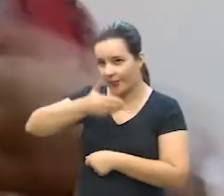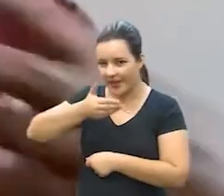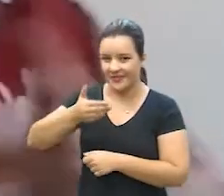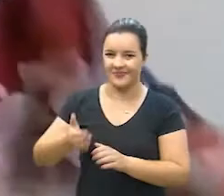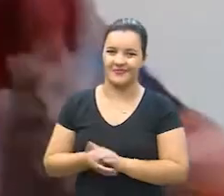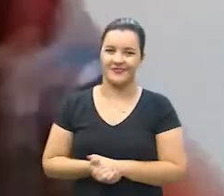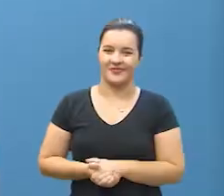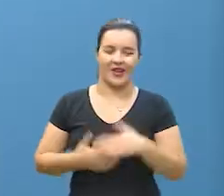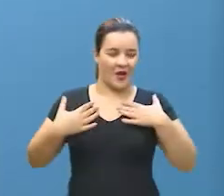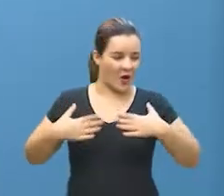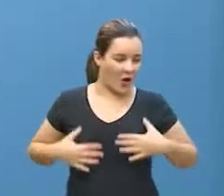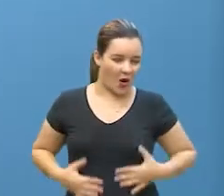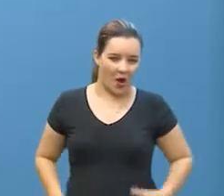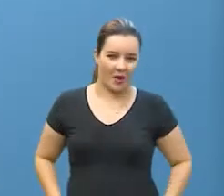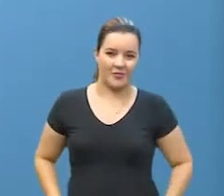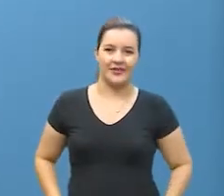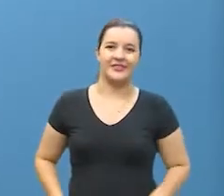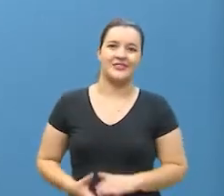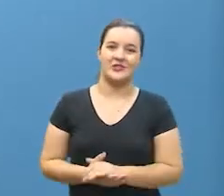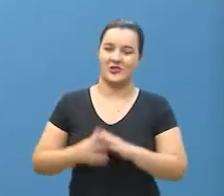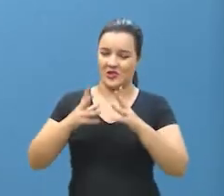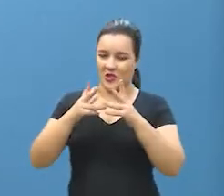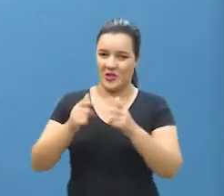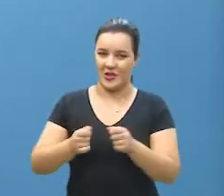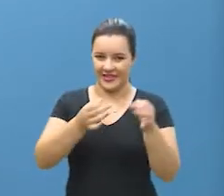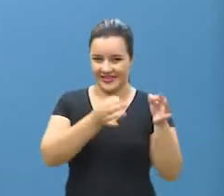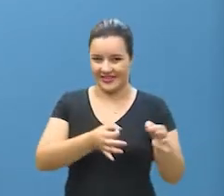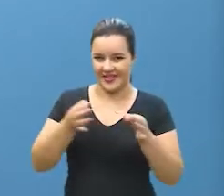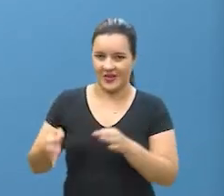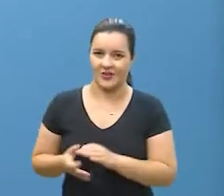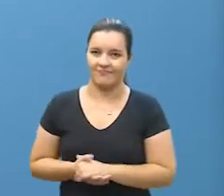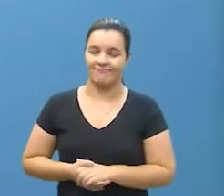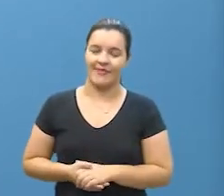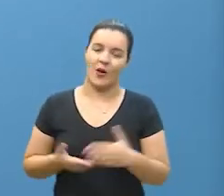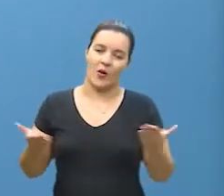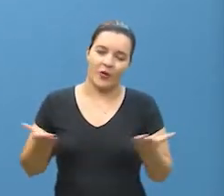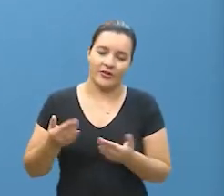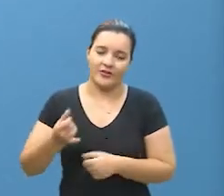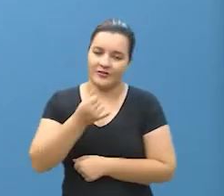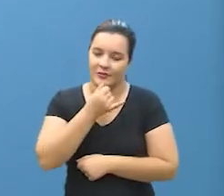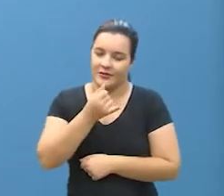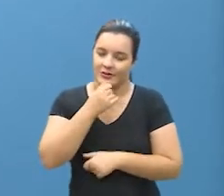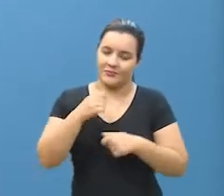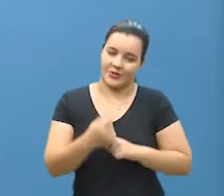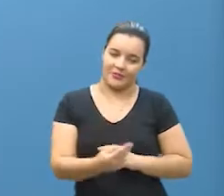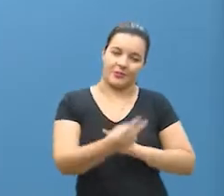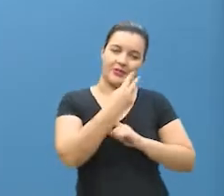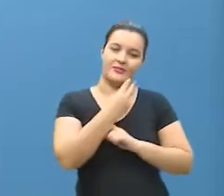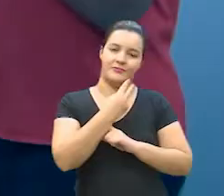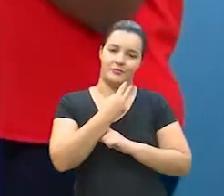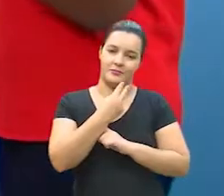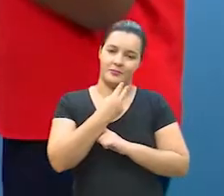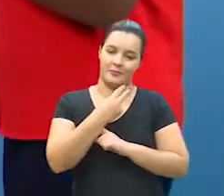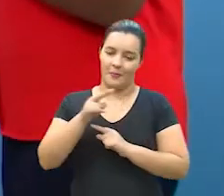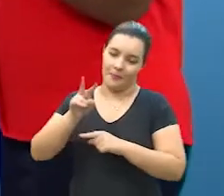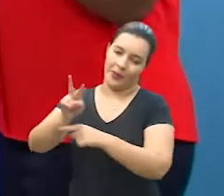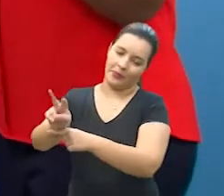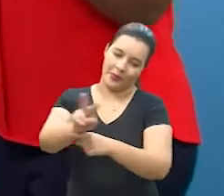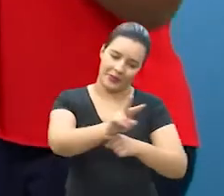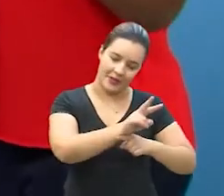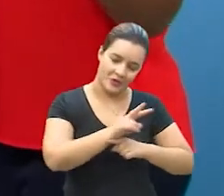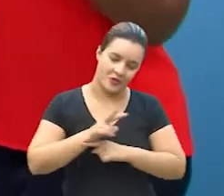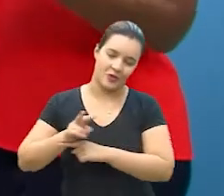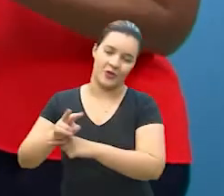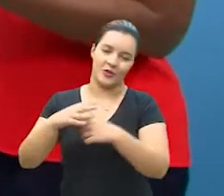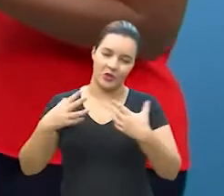shield, com tudo paramentado, né, gente? Hoje em dia, infelizmente, a gente tem que se proteger para proteger a gente próprio e